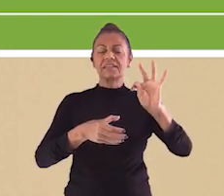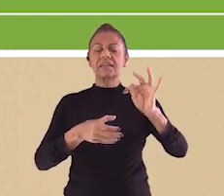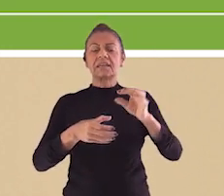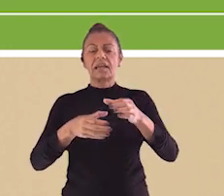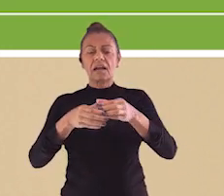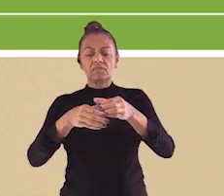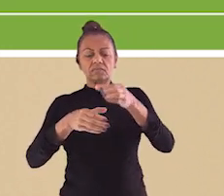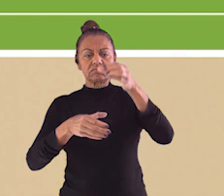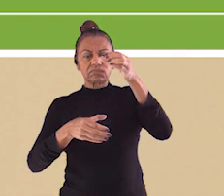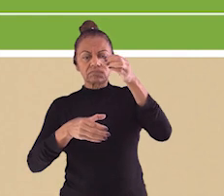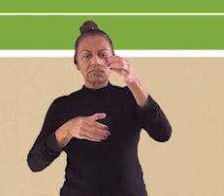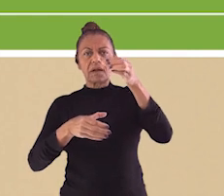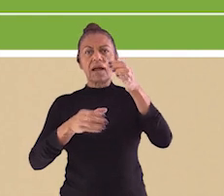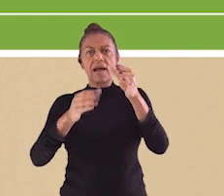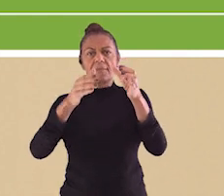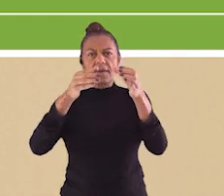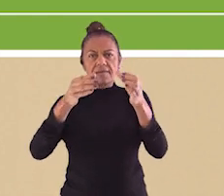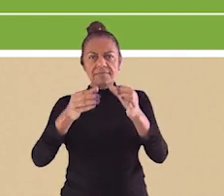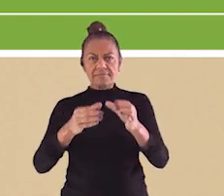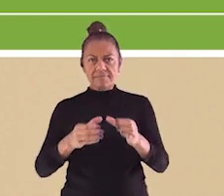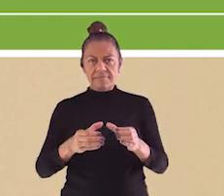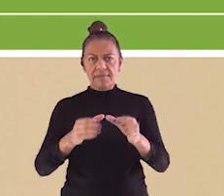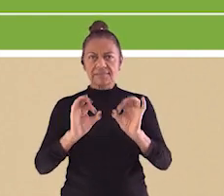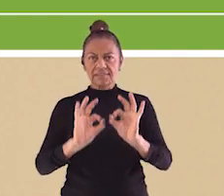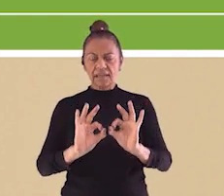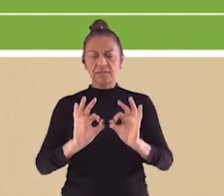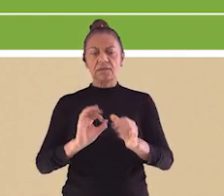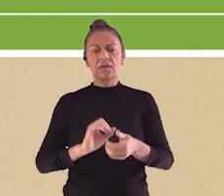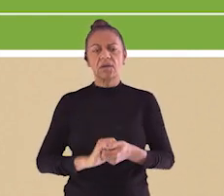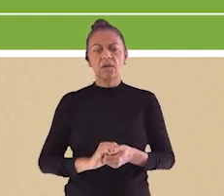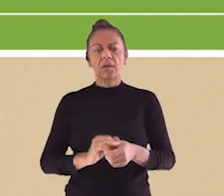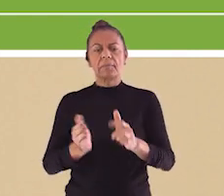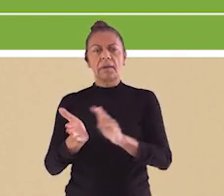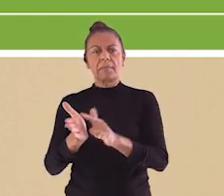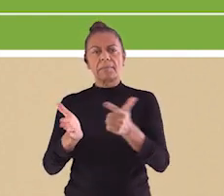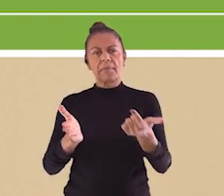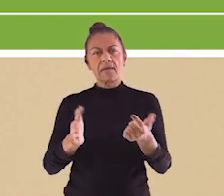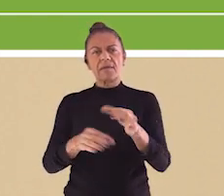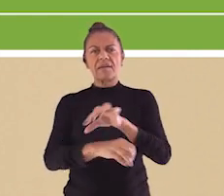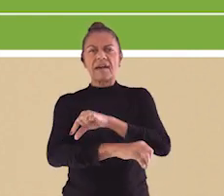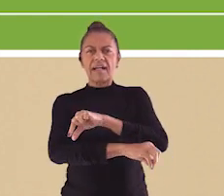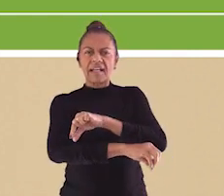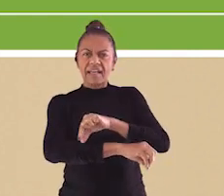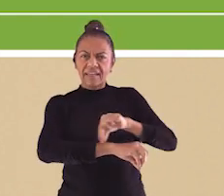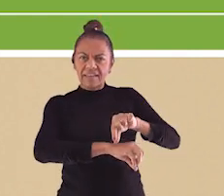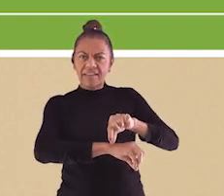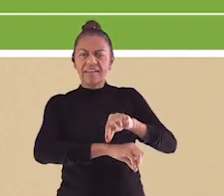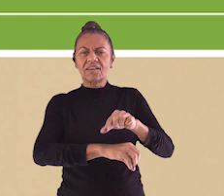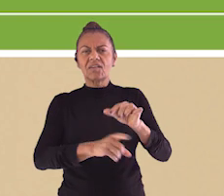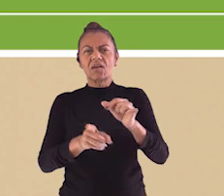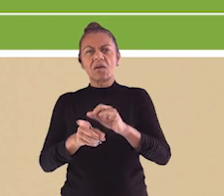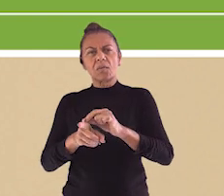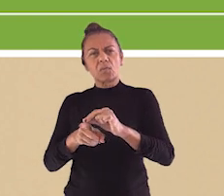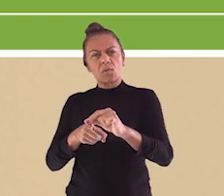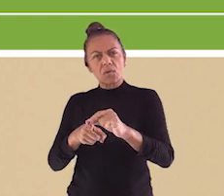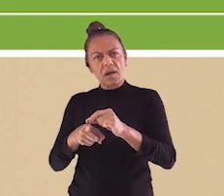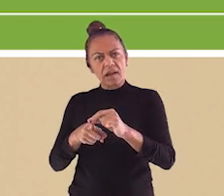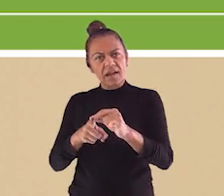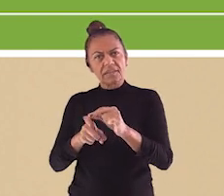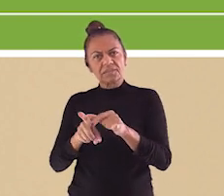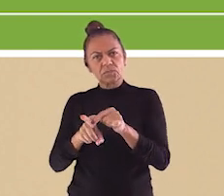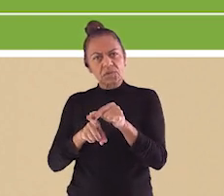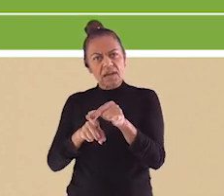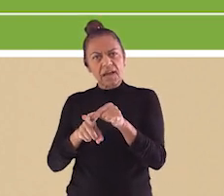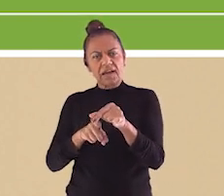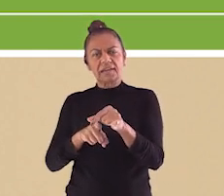e cilíndrica. Uma folha de papel, uma régua, lápis, borracha, canetinha ou